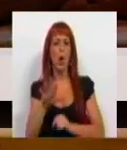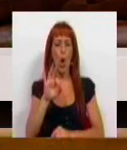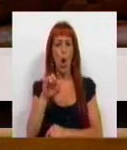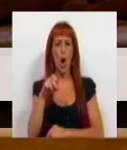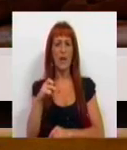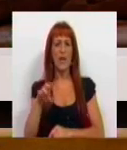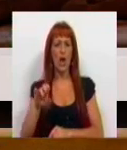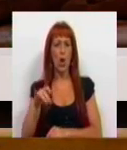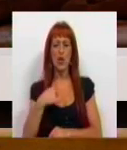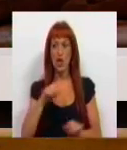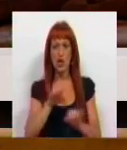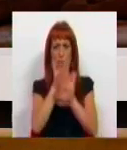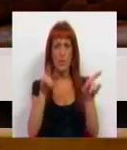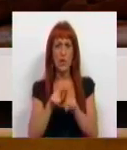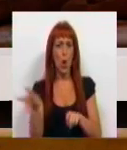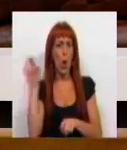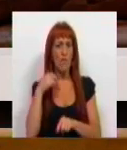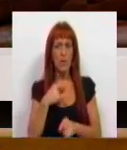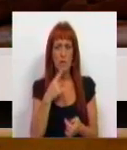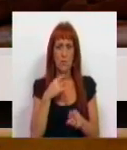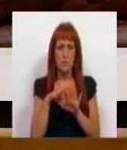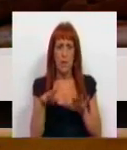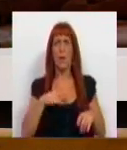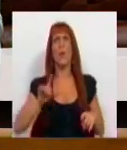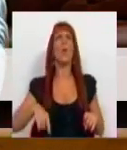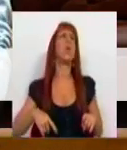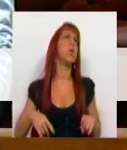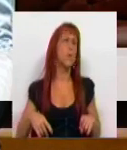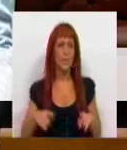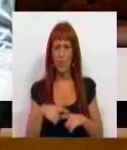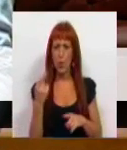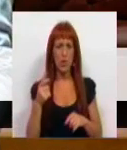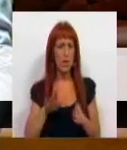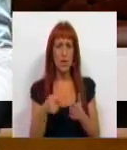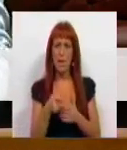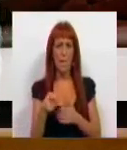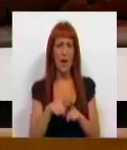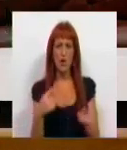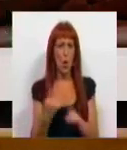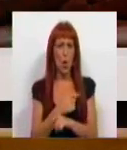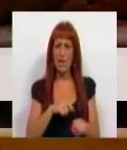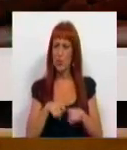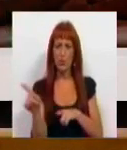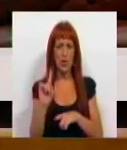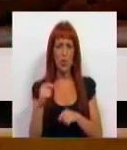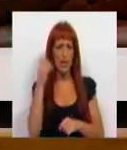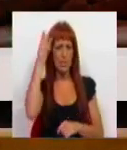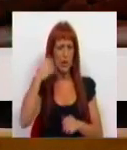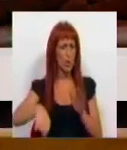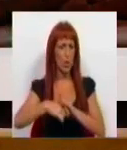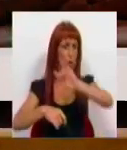Costa esclareceu, ouviu-se na sala um suspiro de alívio. Afinal, o dinheiro não tinha sido pago para comprar políticos nem para